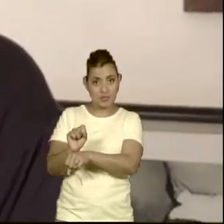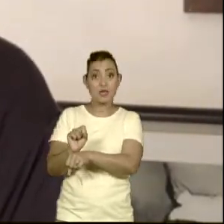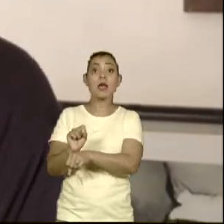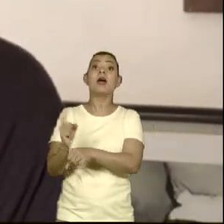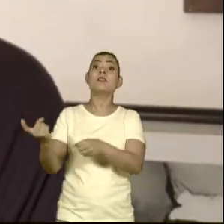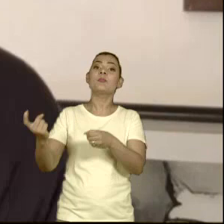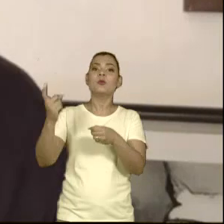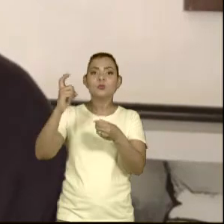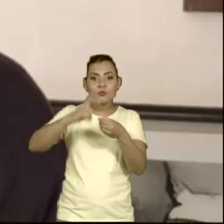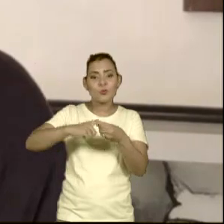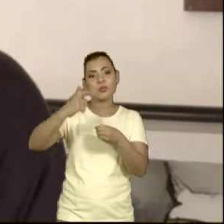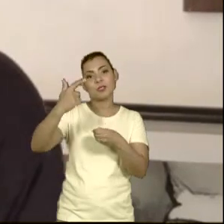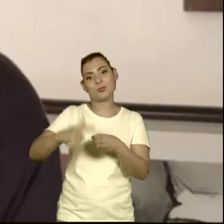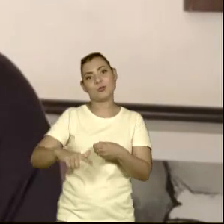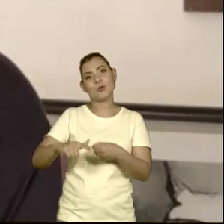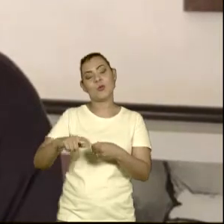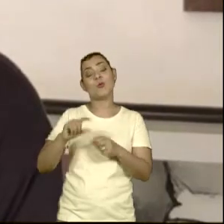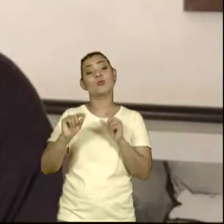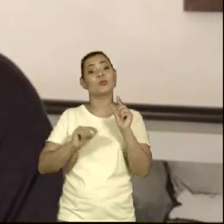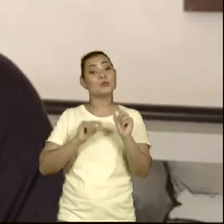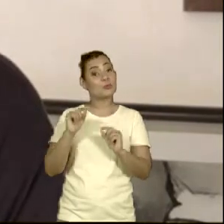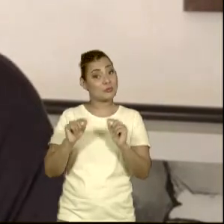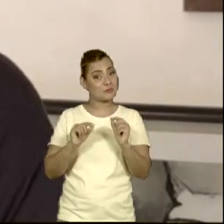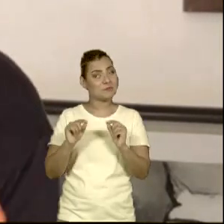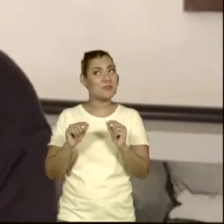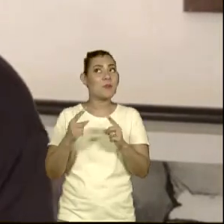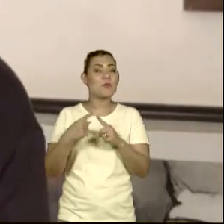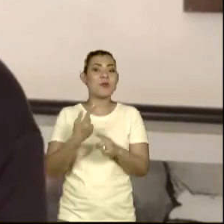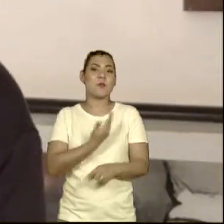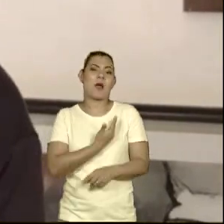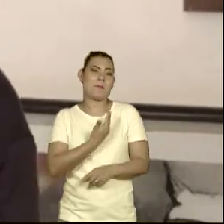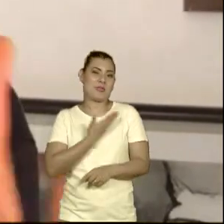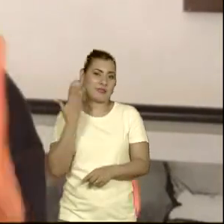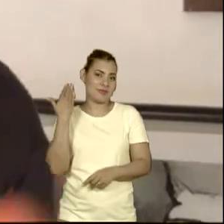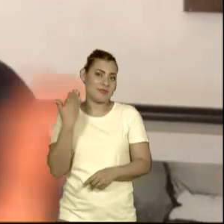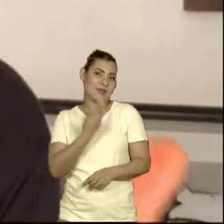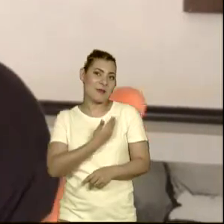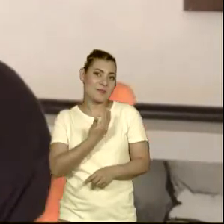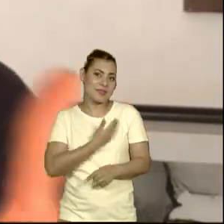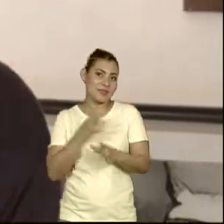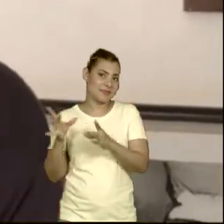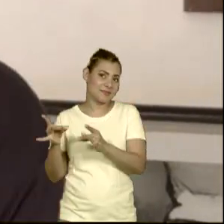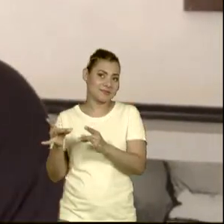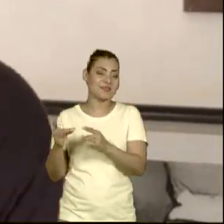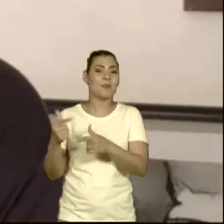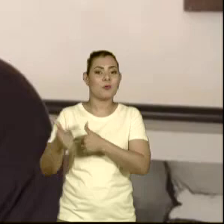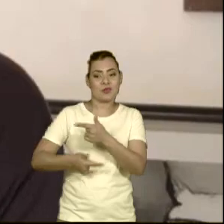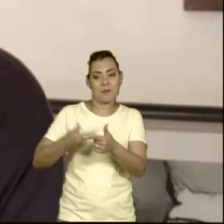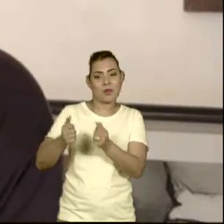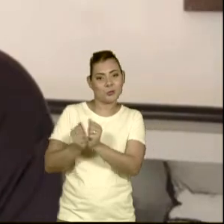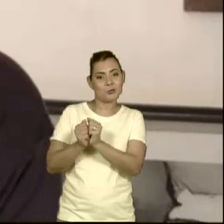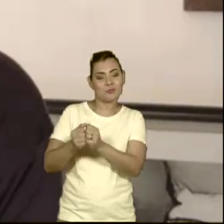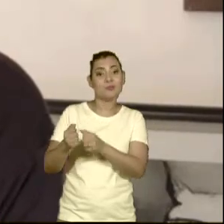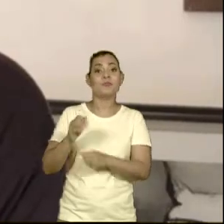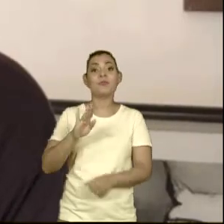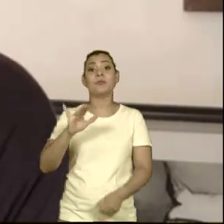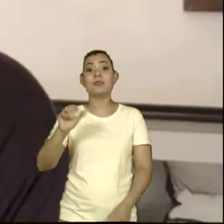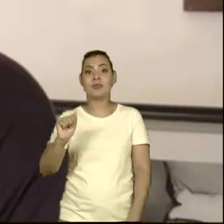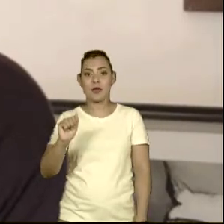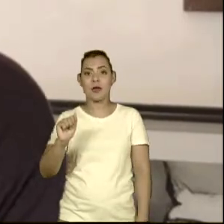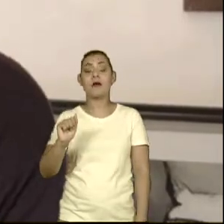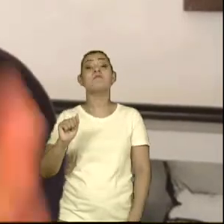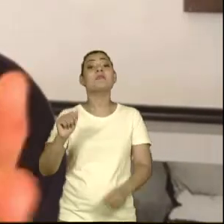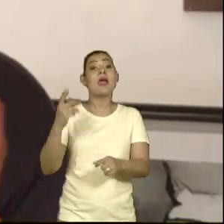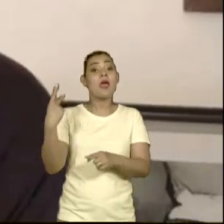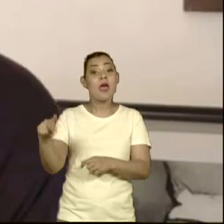novamente lembrado a uma amiga que se tornou amiga durante o trabalho, a Bia Rosenberg